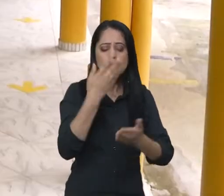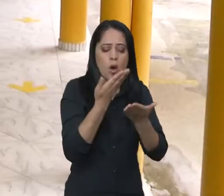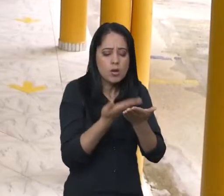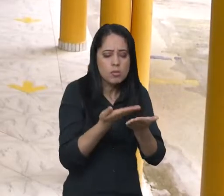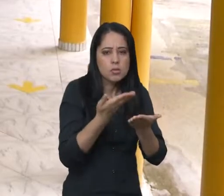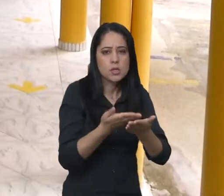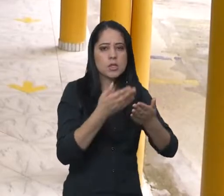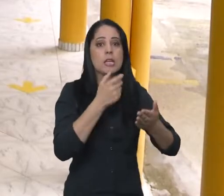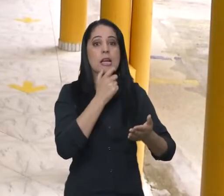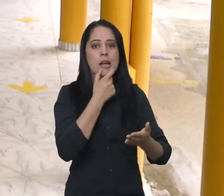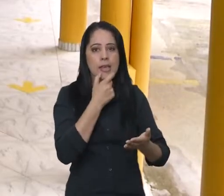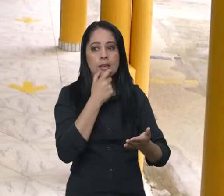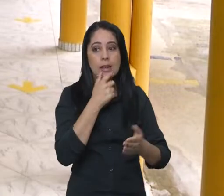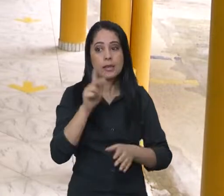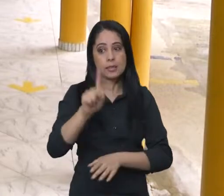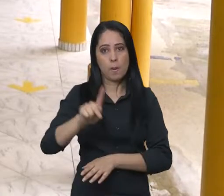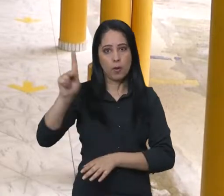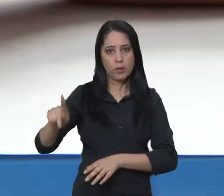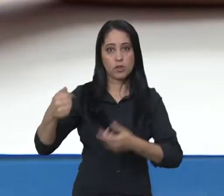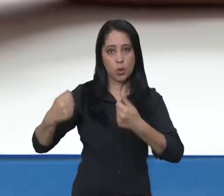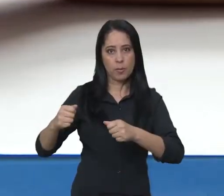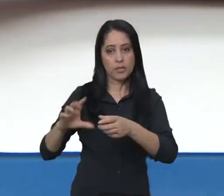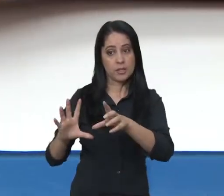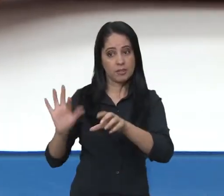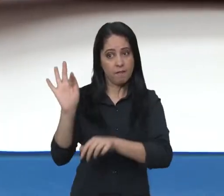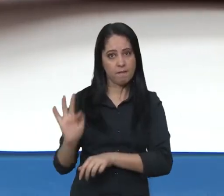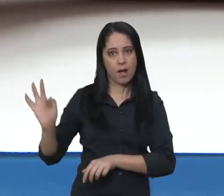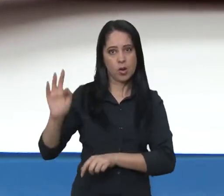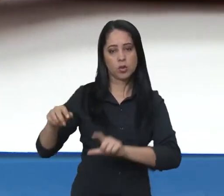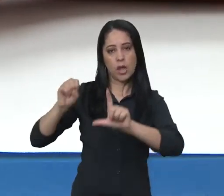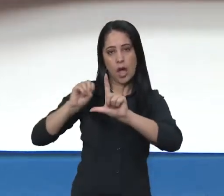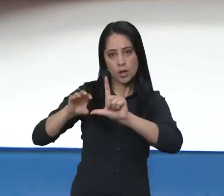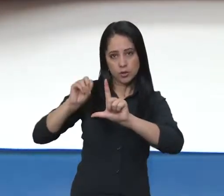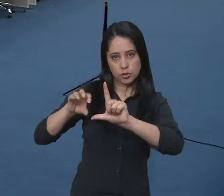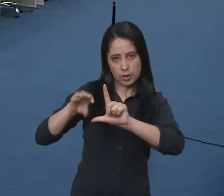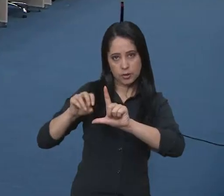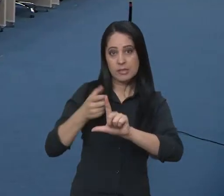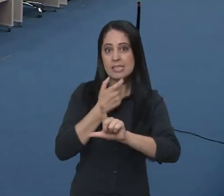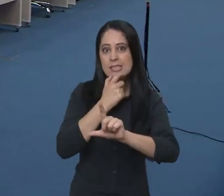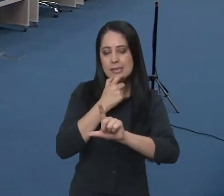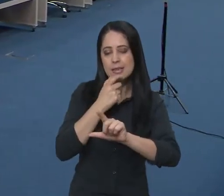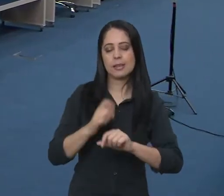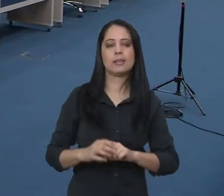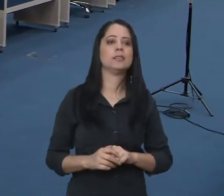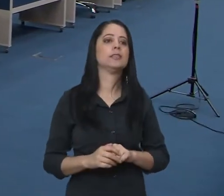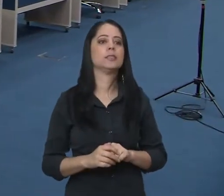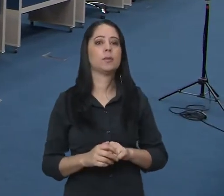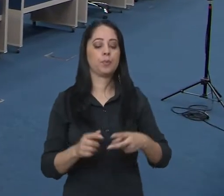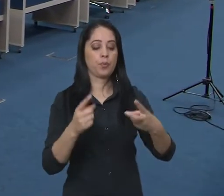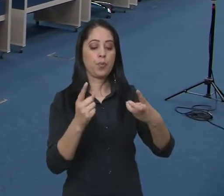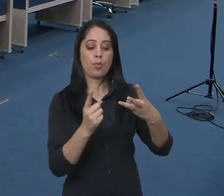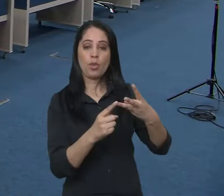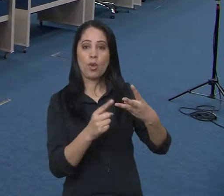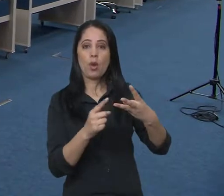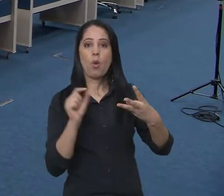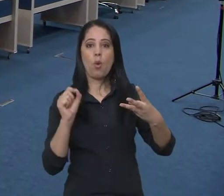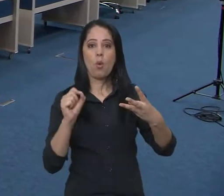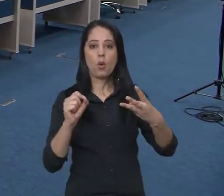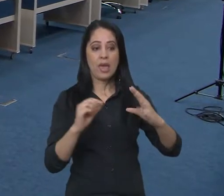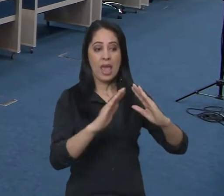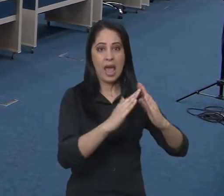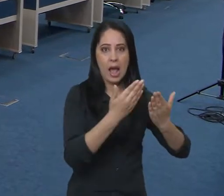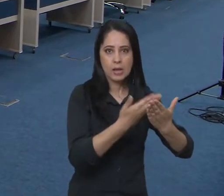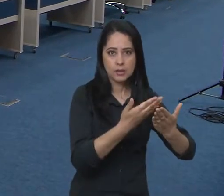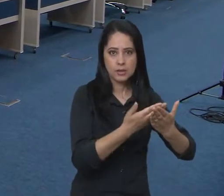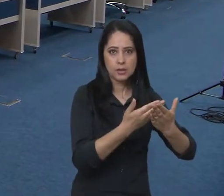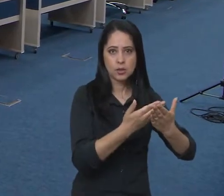as aulas serão ministradas por um professor com licenciatura em língua inglesa. O último projeto autoriza a inscrição e